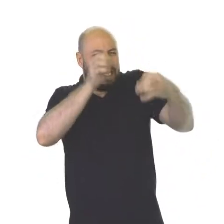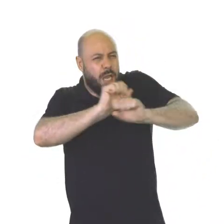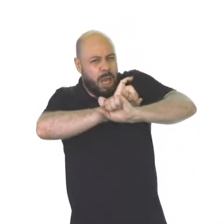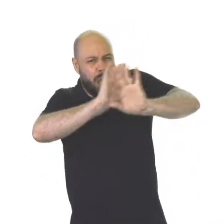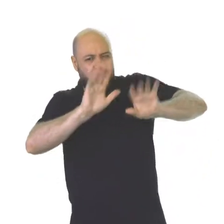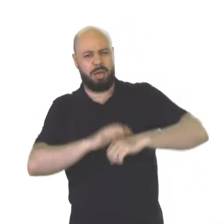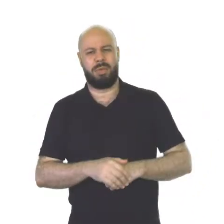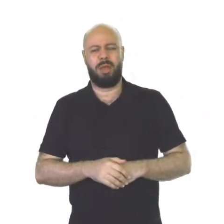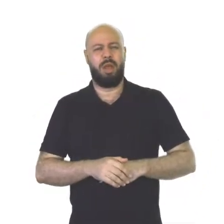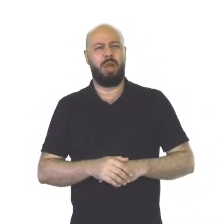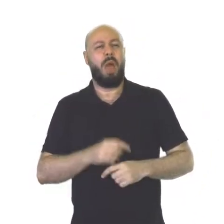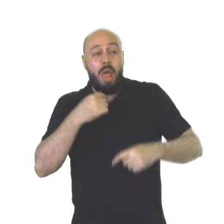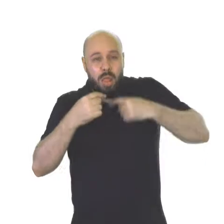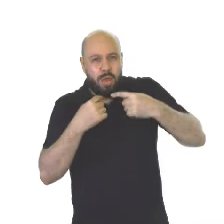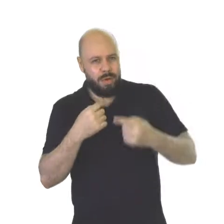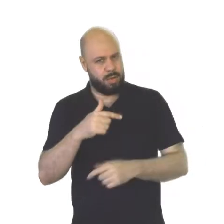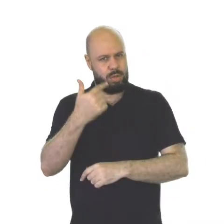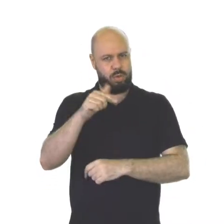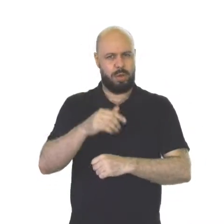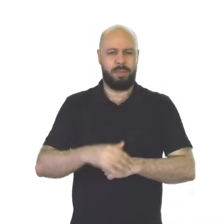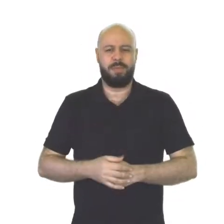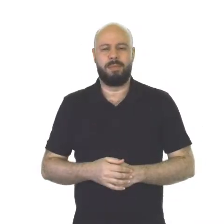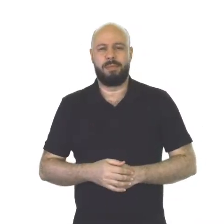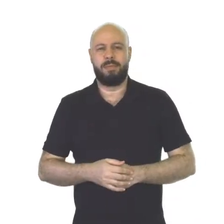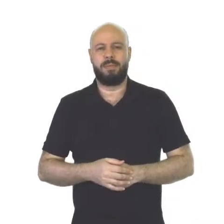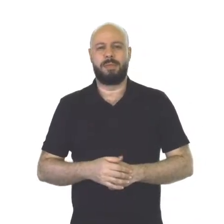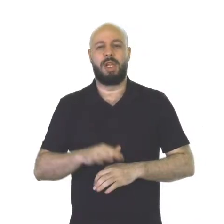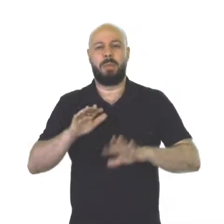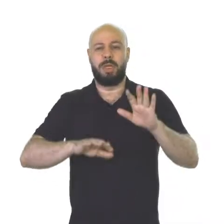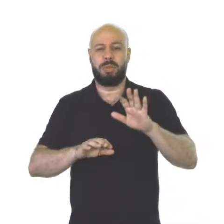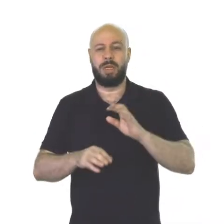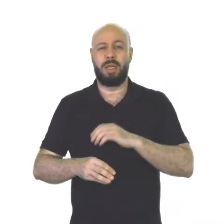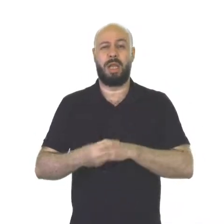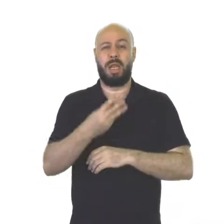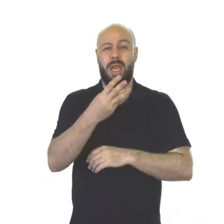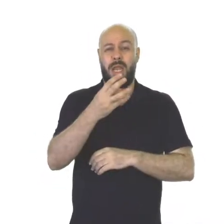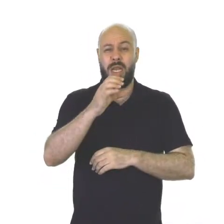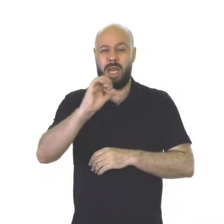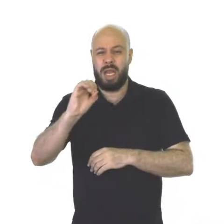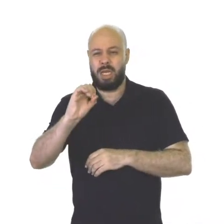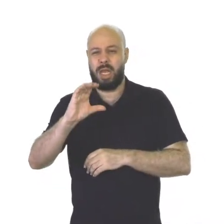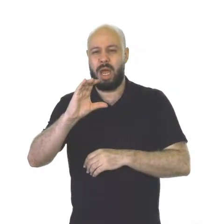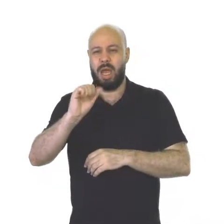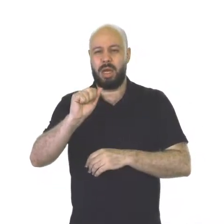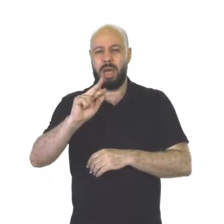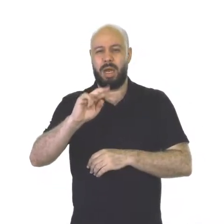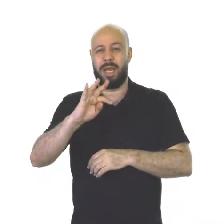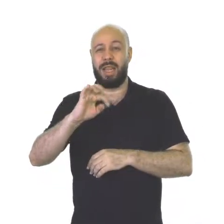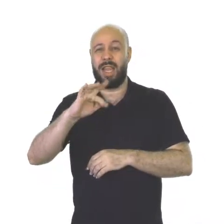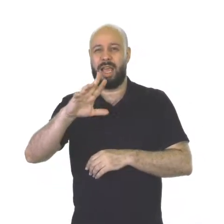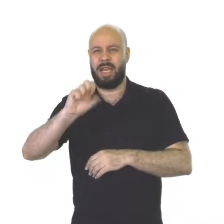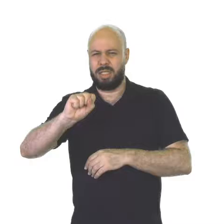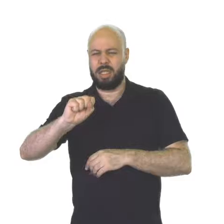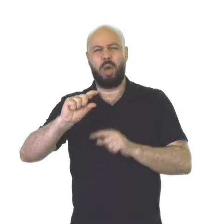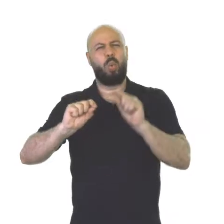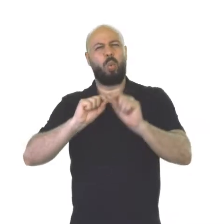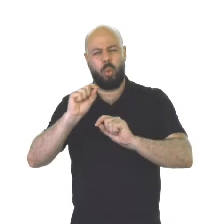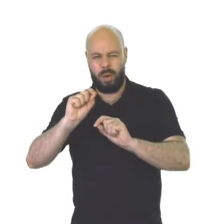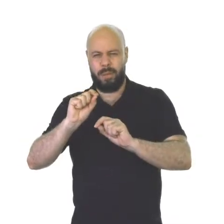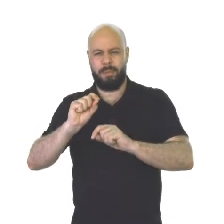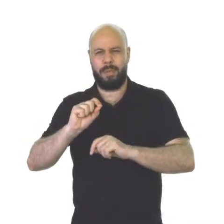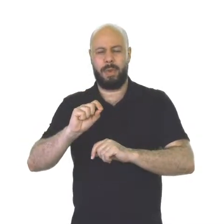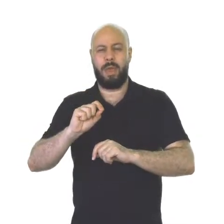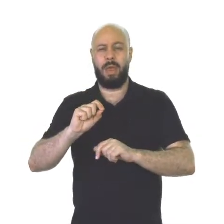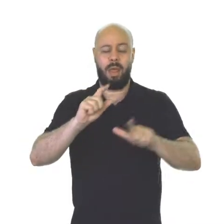né? Não deixa margem para dúvidas. E contém em média 300 caracteres, né? São caracteres, no caso, são o quê? São ali